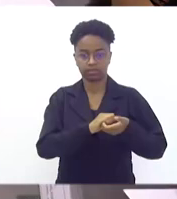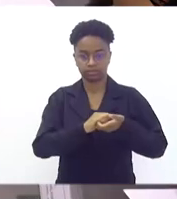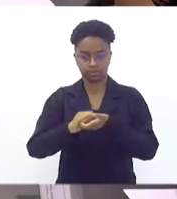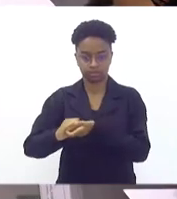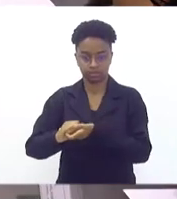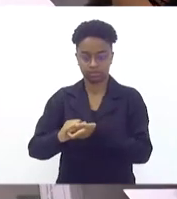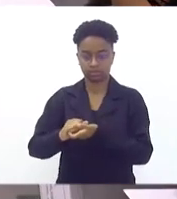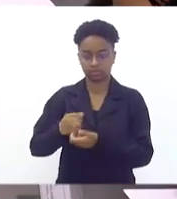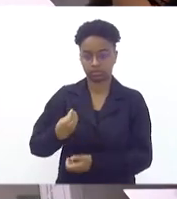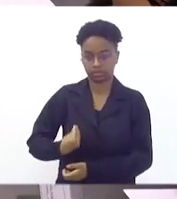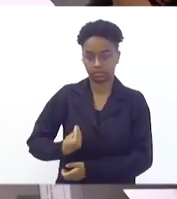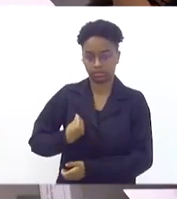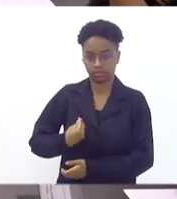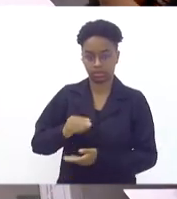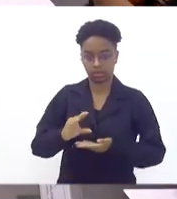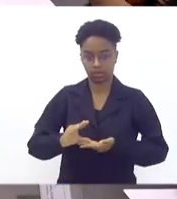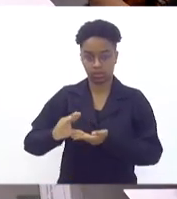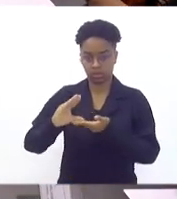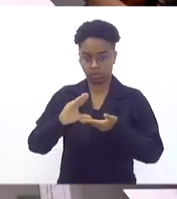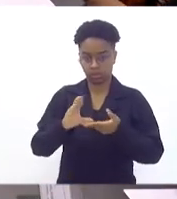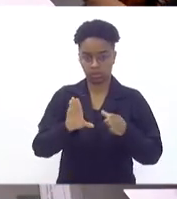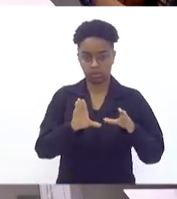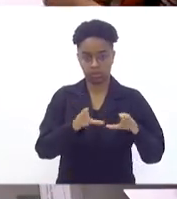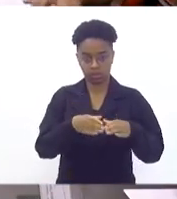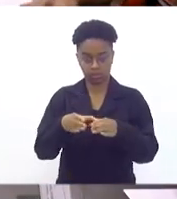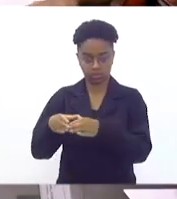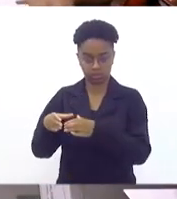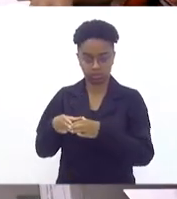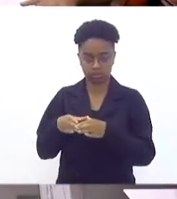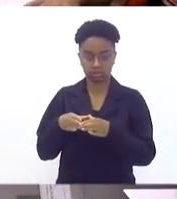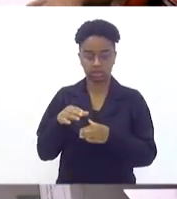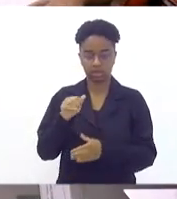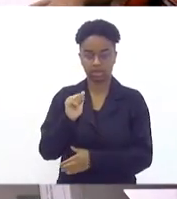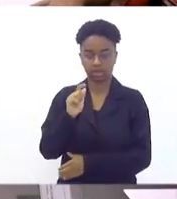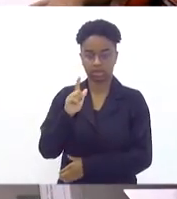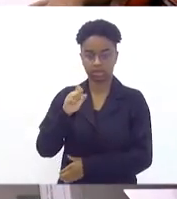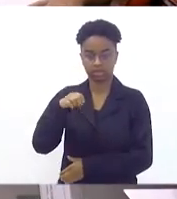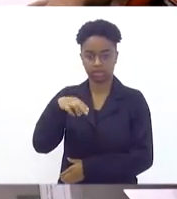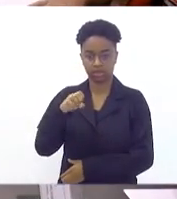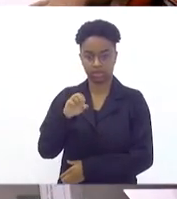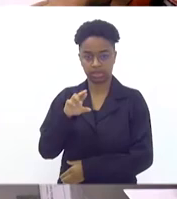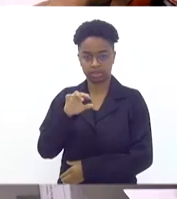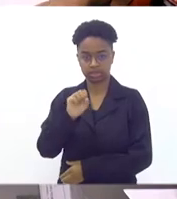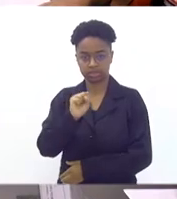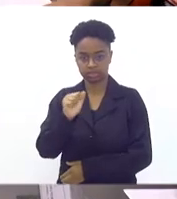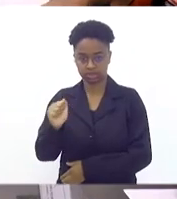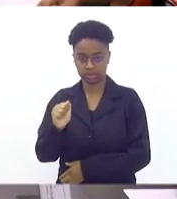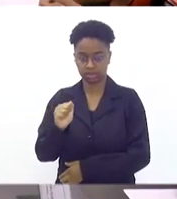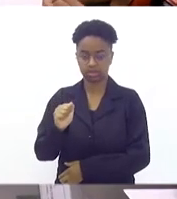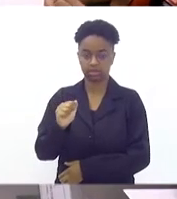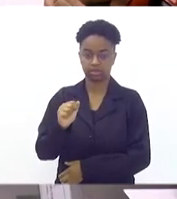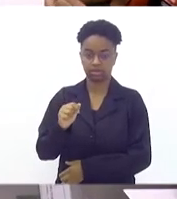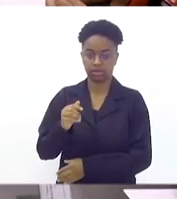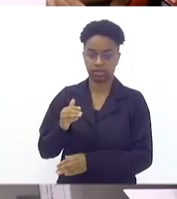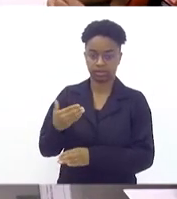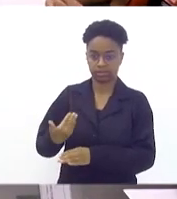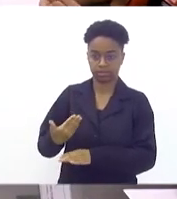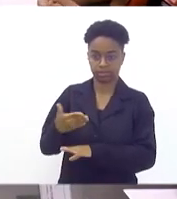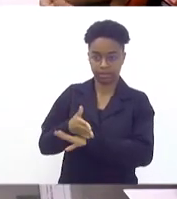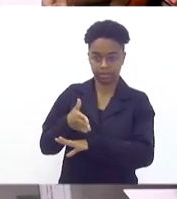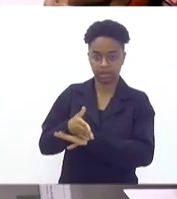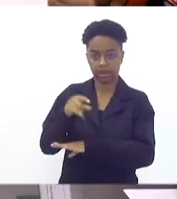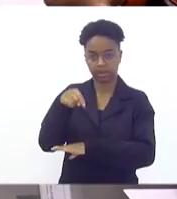a presença dos conselheiros da agenezer aqui presente embora não se fosse uma reunião